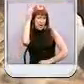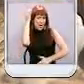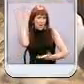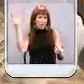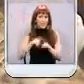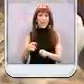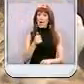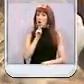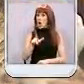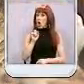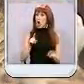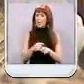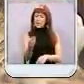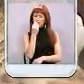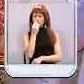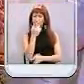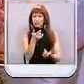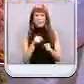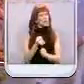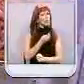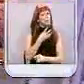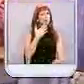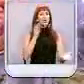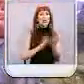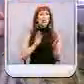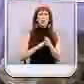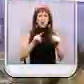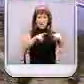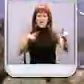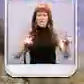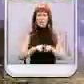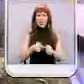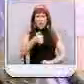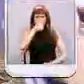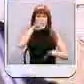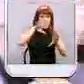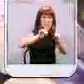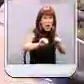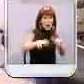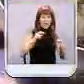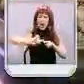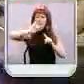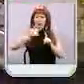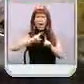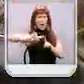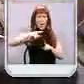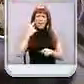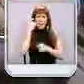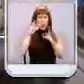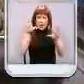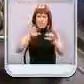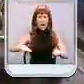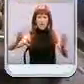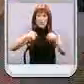Para os que optam pela gastronomia, muitos dos restaurantes já têm sala esgotada. De ano para ano, a procura tem sido maior